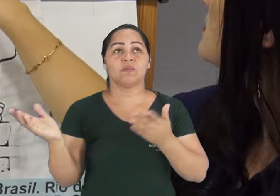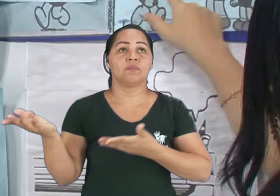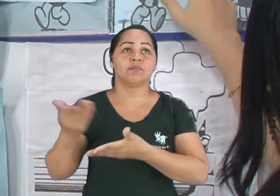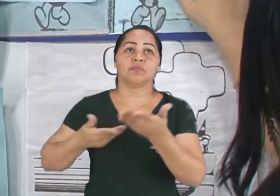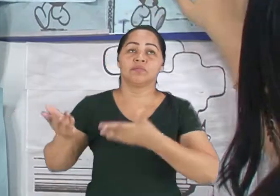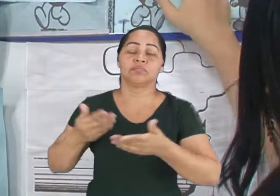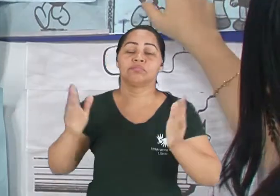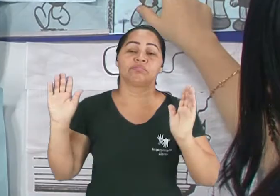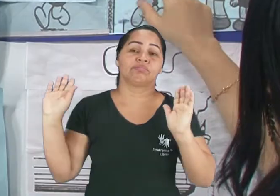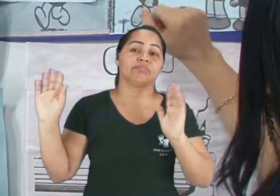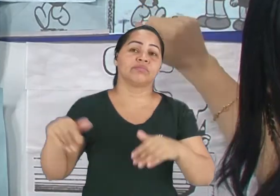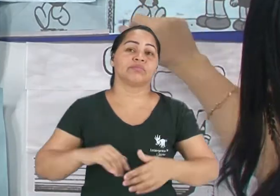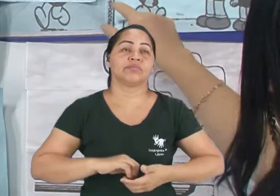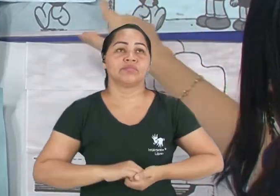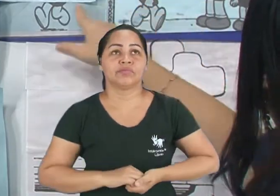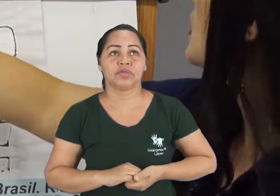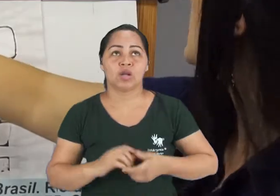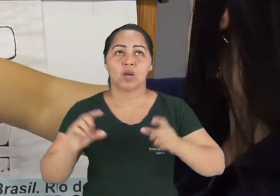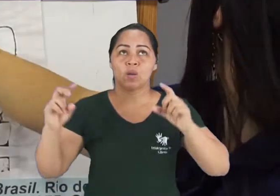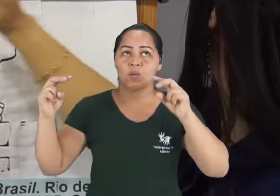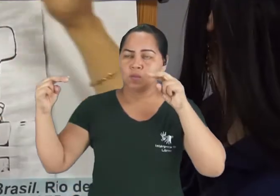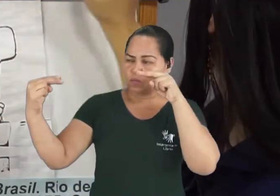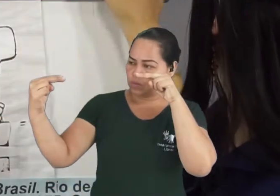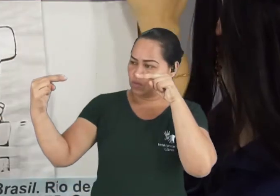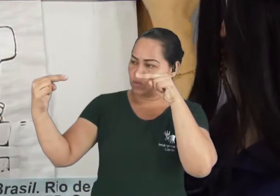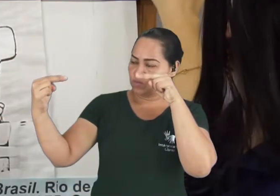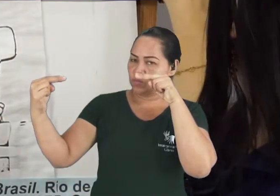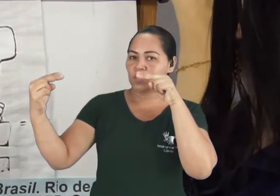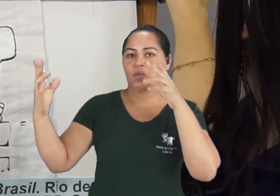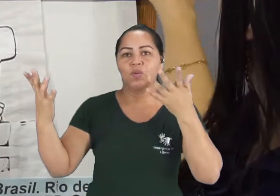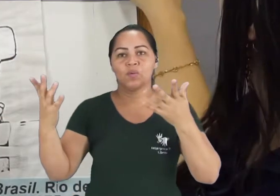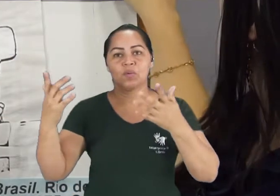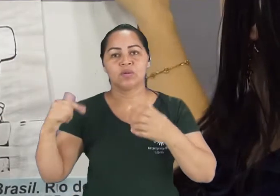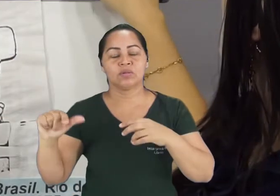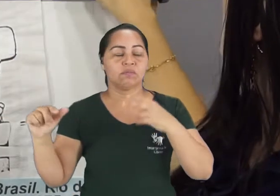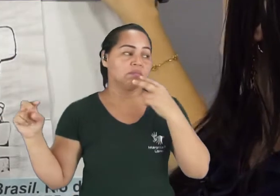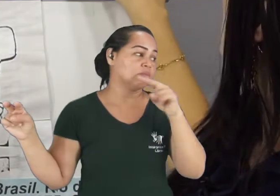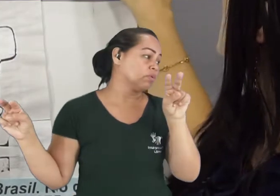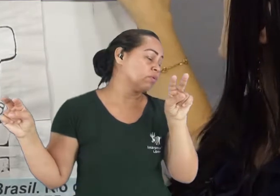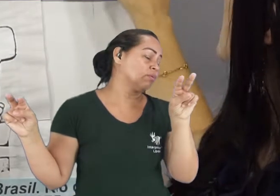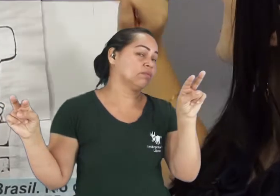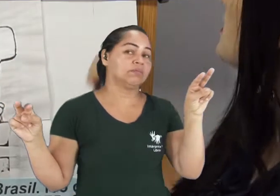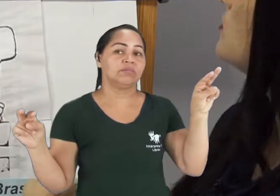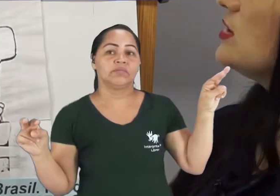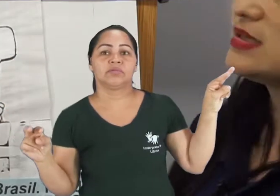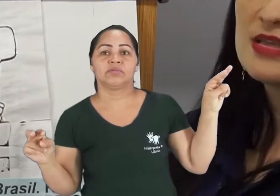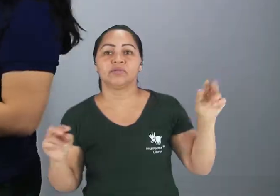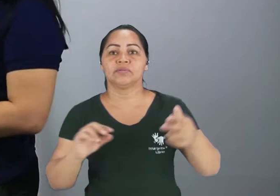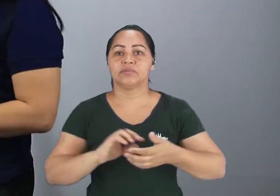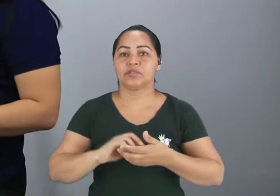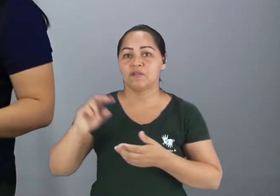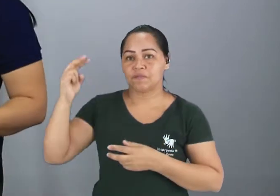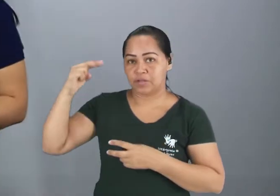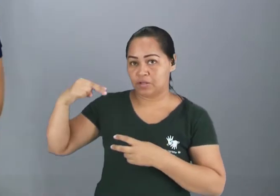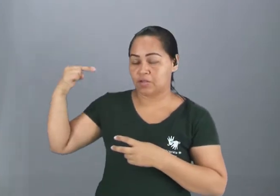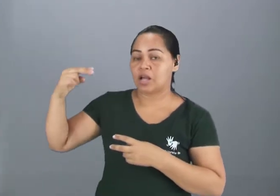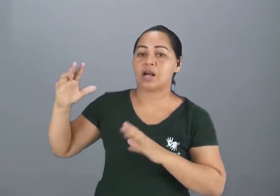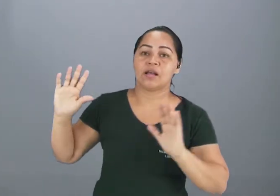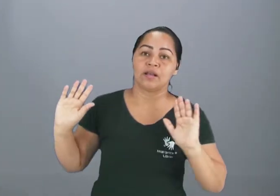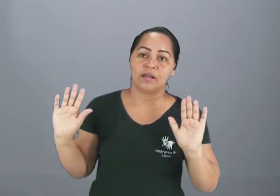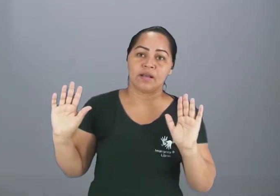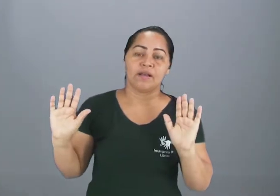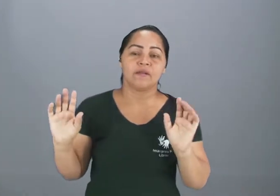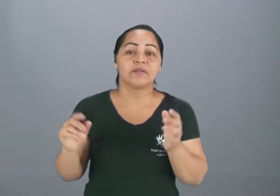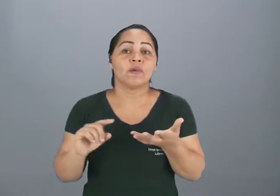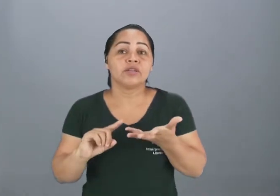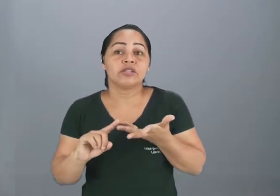eles. Um olhando para o outro, ela para outra direção, e eles olhando ela, visualizando eles. Então, esses detalhes